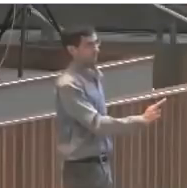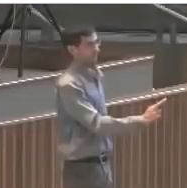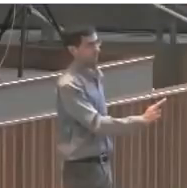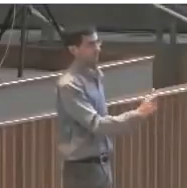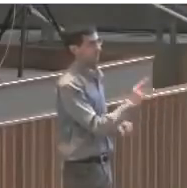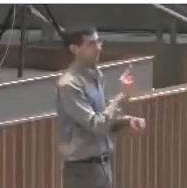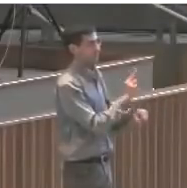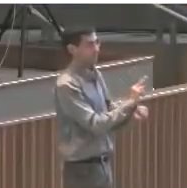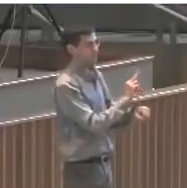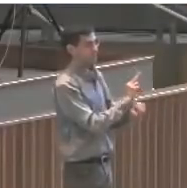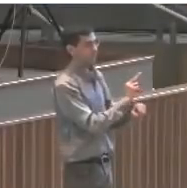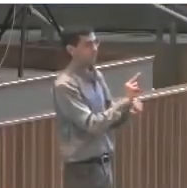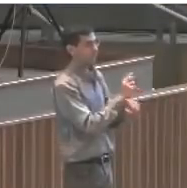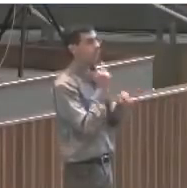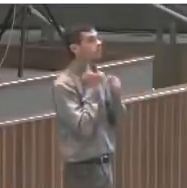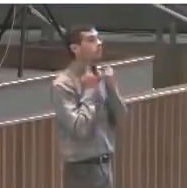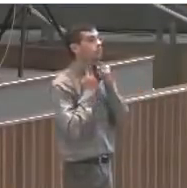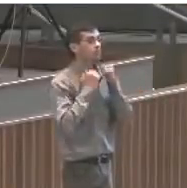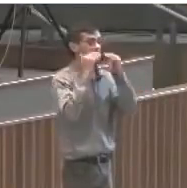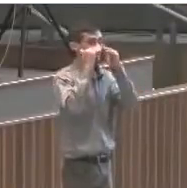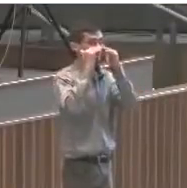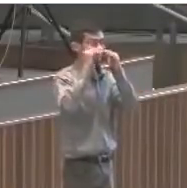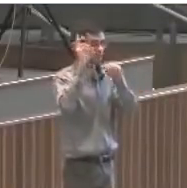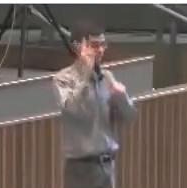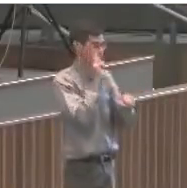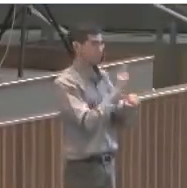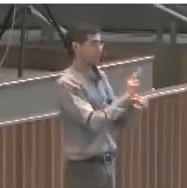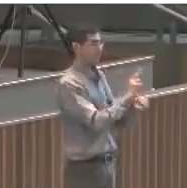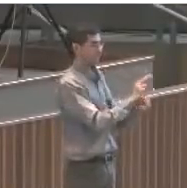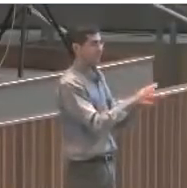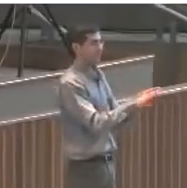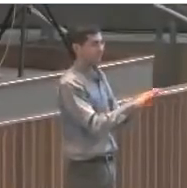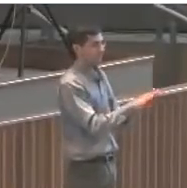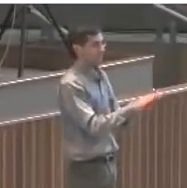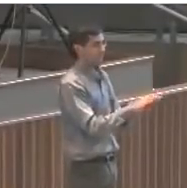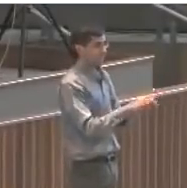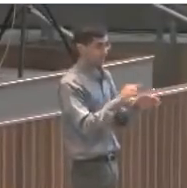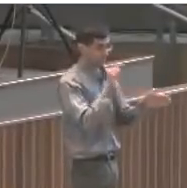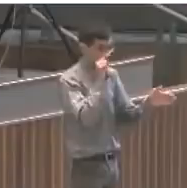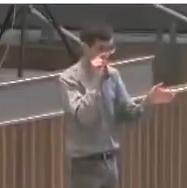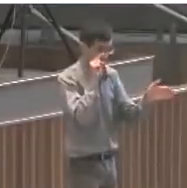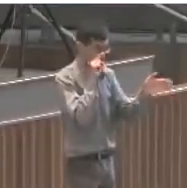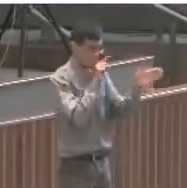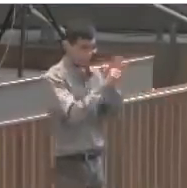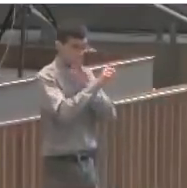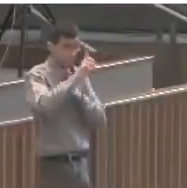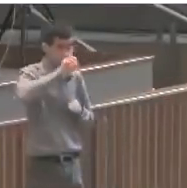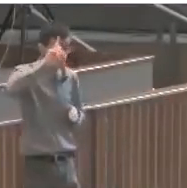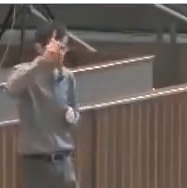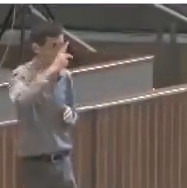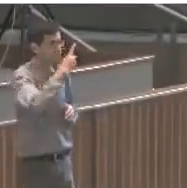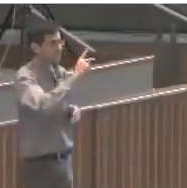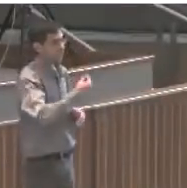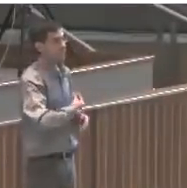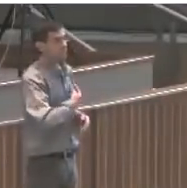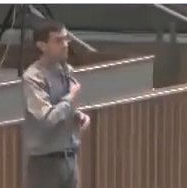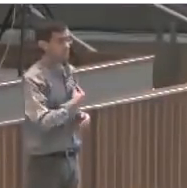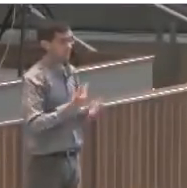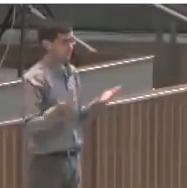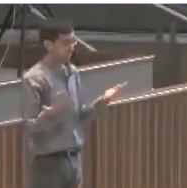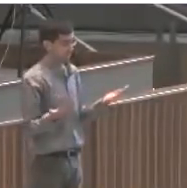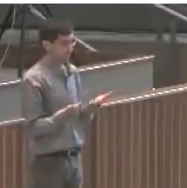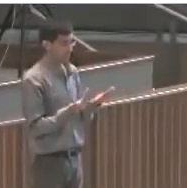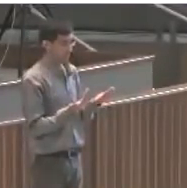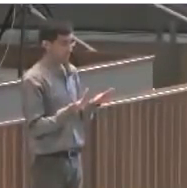cuidado com a sua vontade com a sua proteção pergunta de deus hoje pra você é o